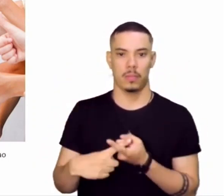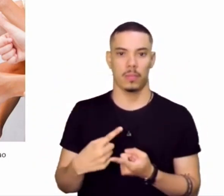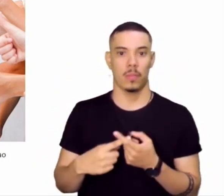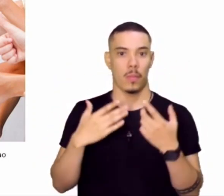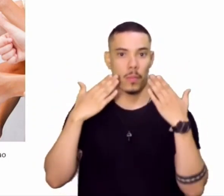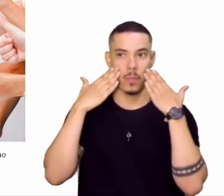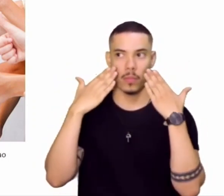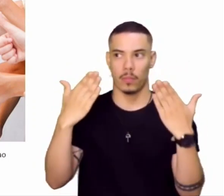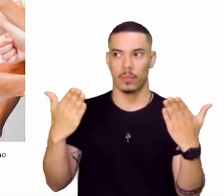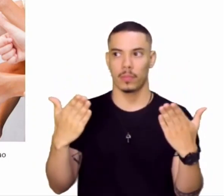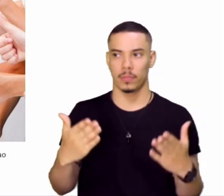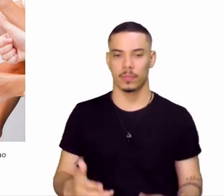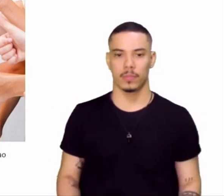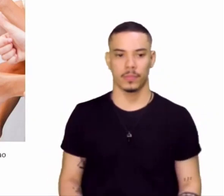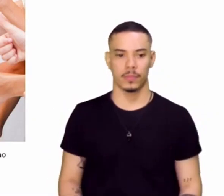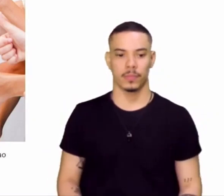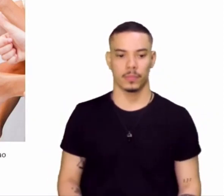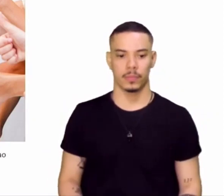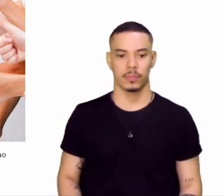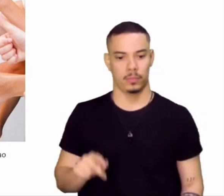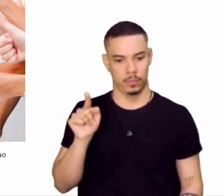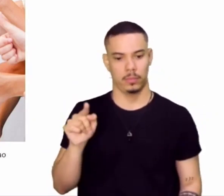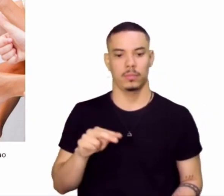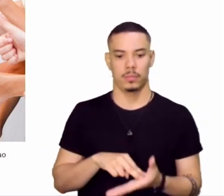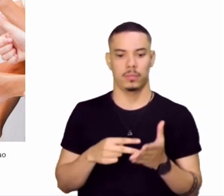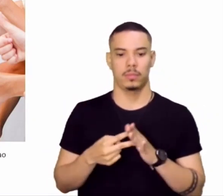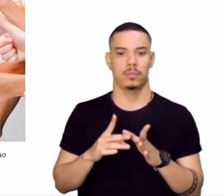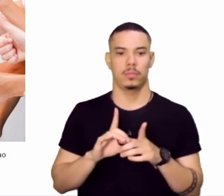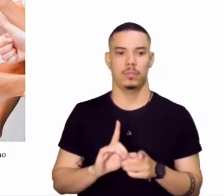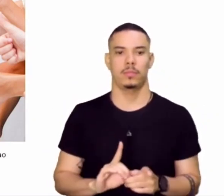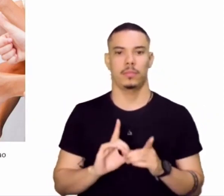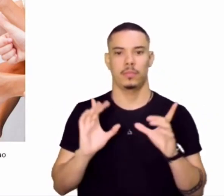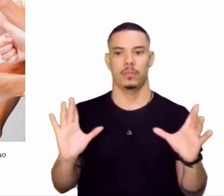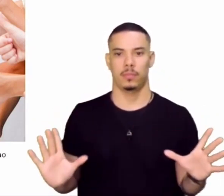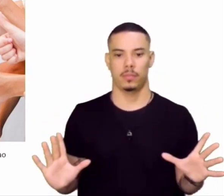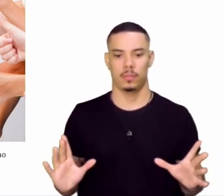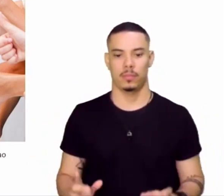publicamente. Então, democracia.